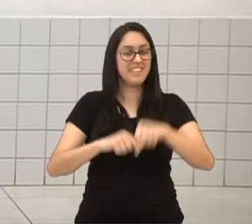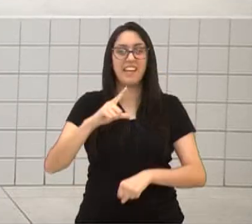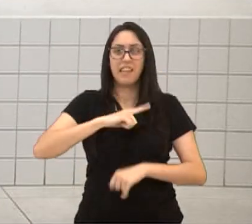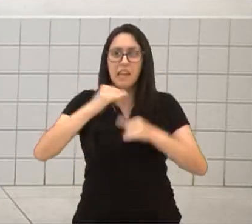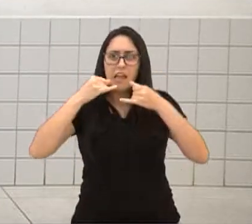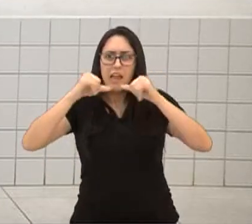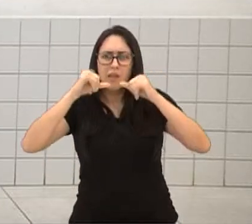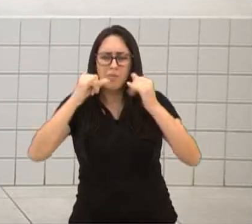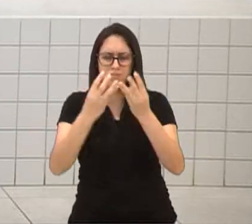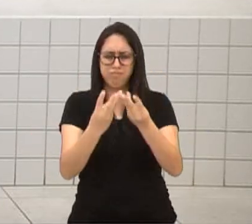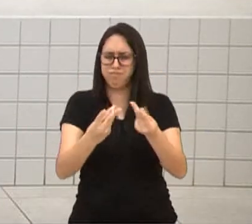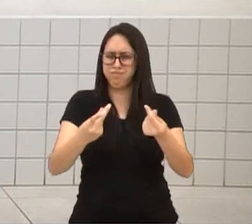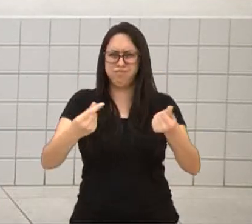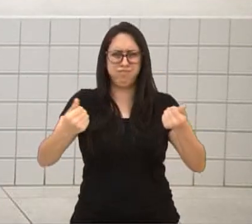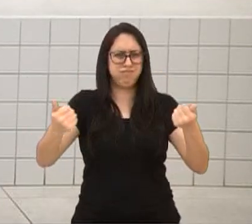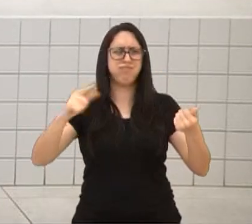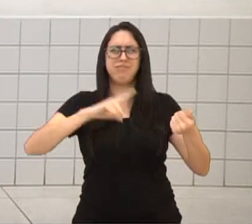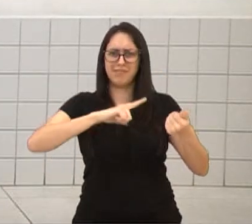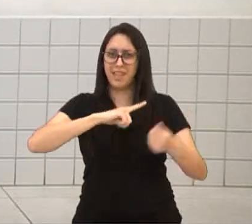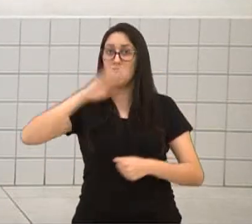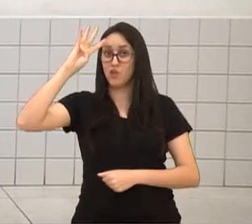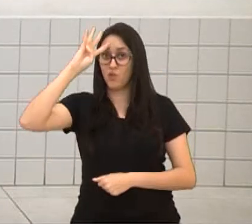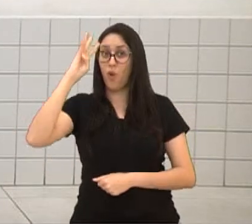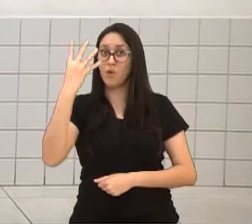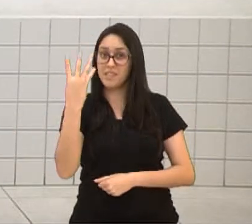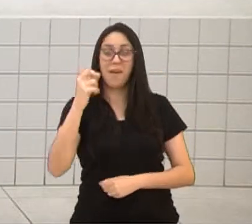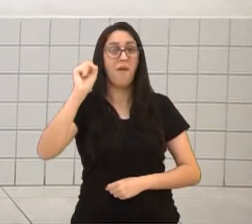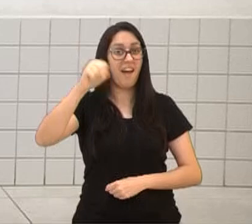Eletrodo corroído, concentrada a solução.